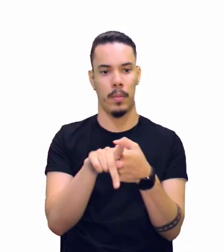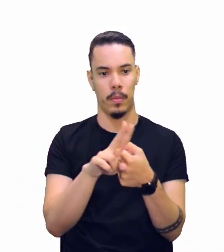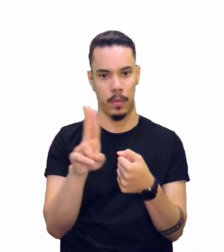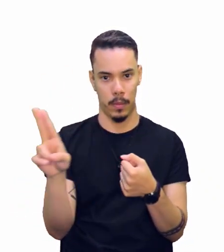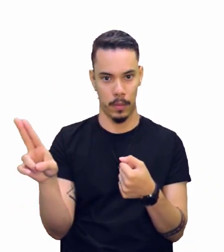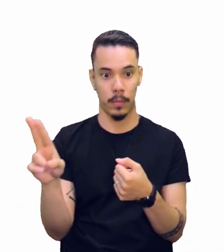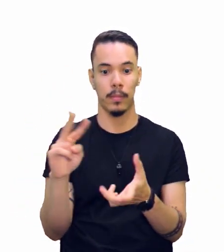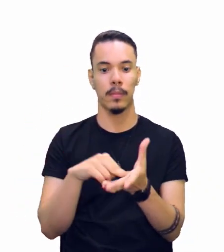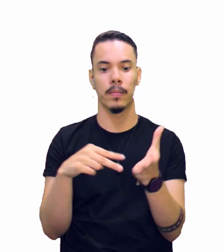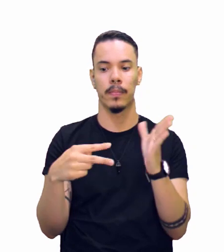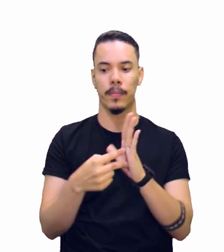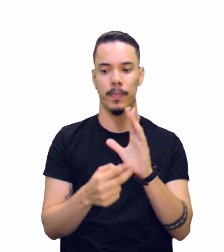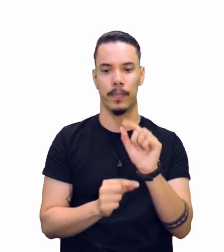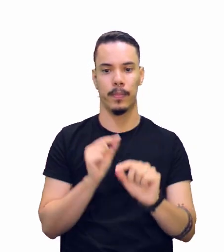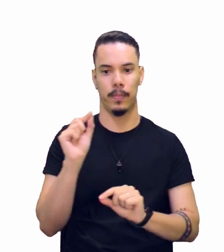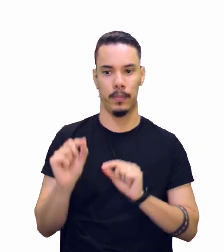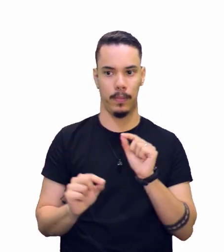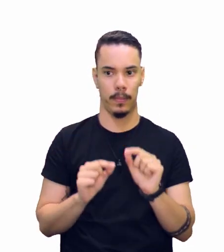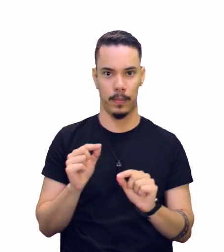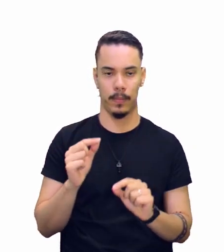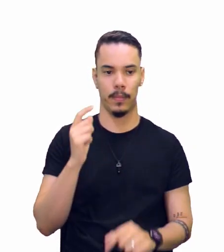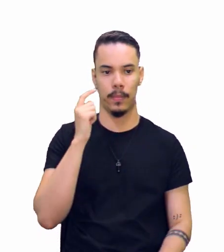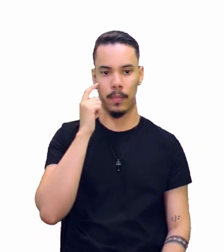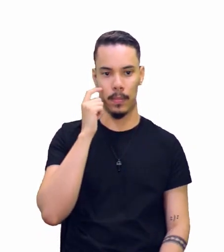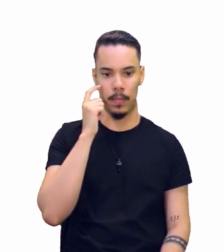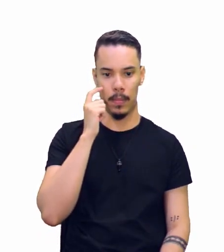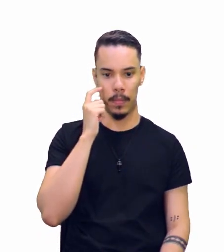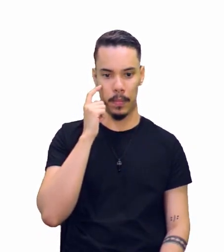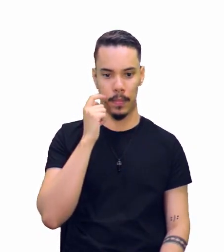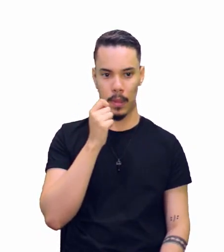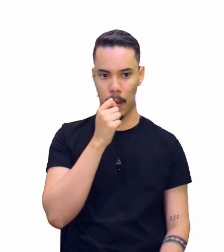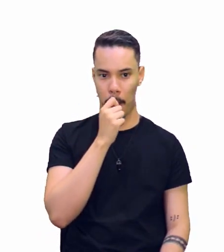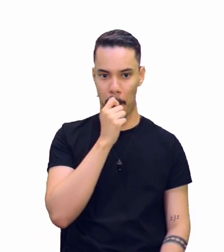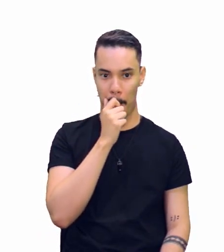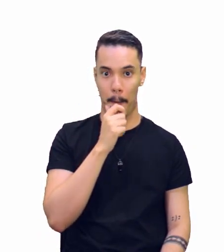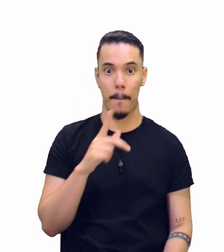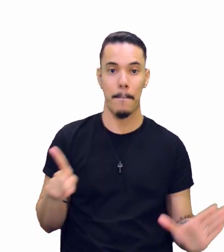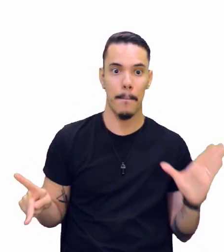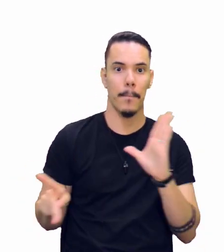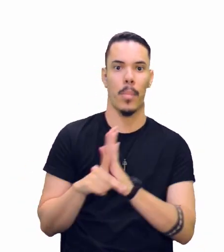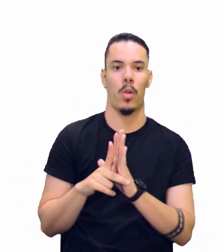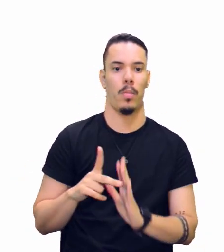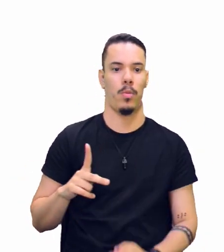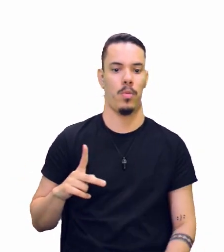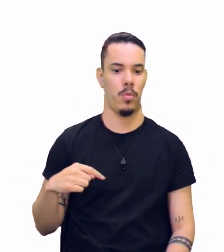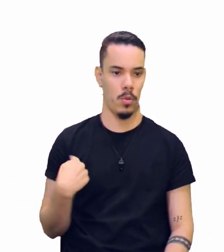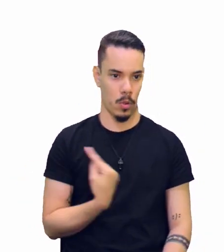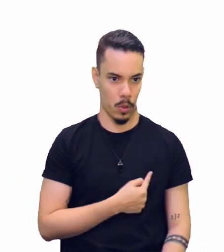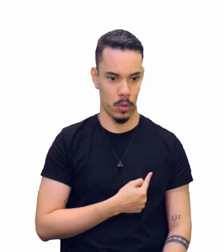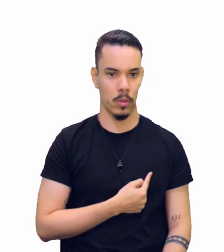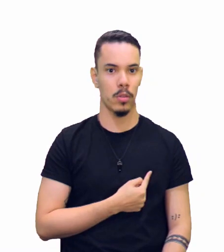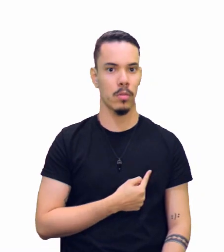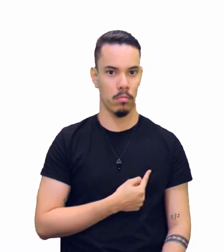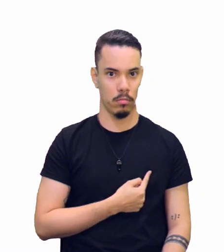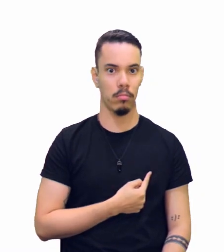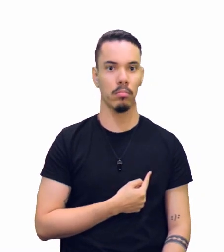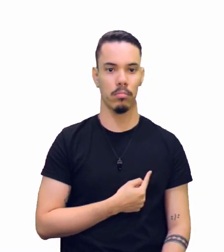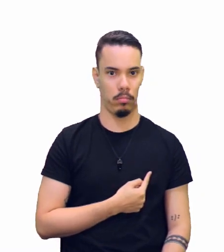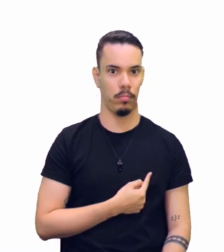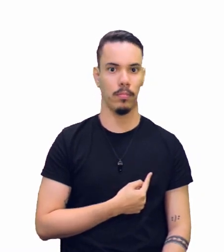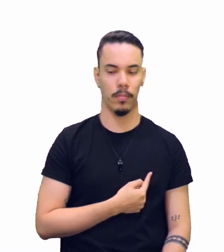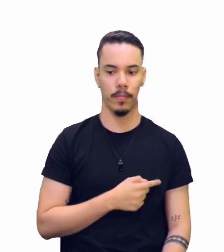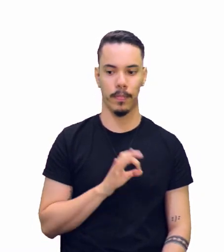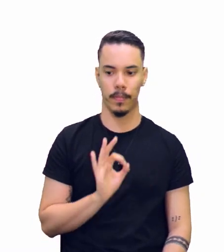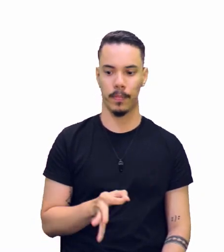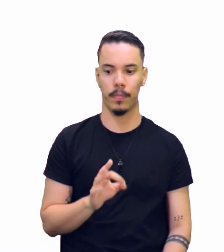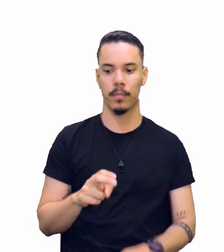Estamos aí falando de um pronome possessivo, um adjetivo possessivo, certo?